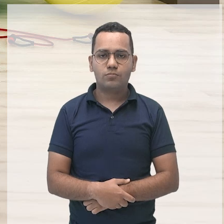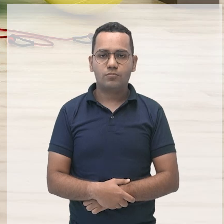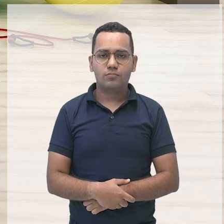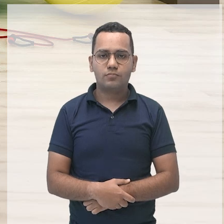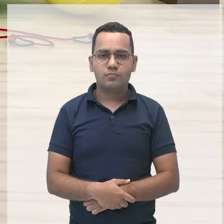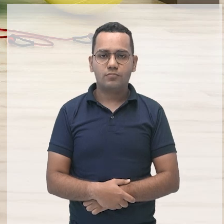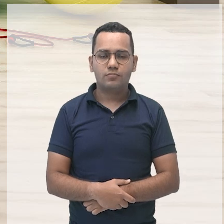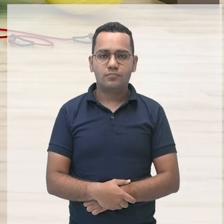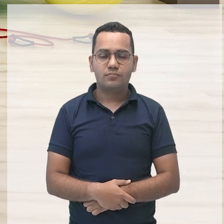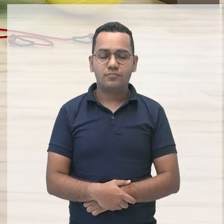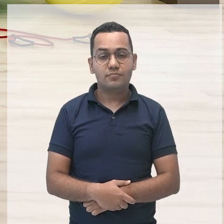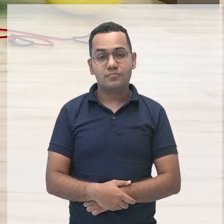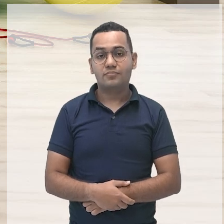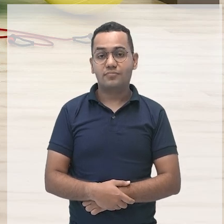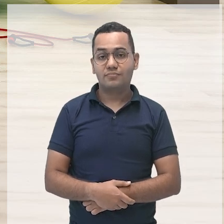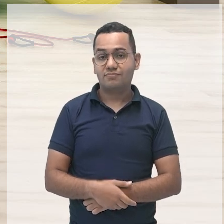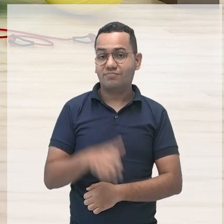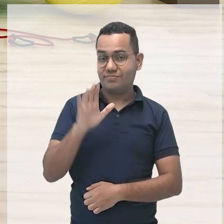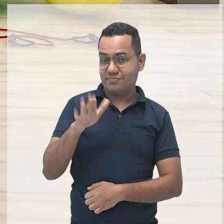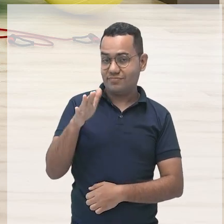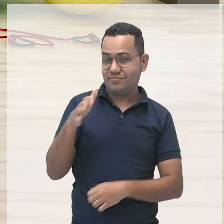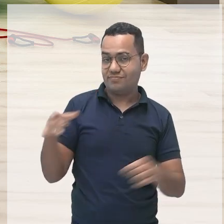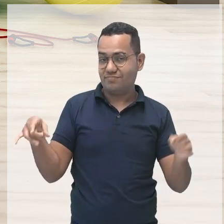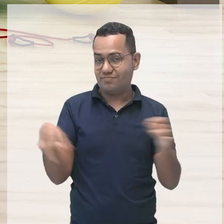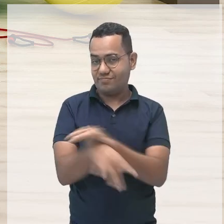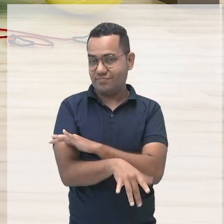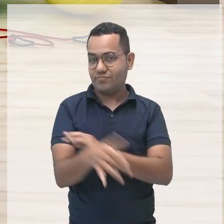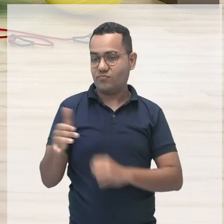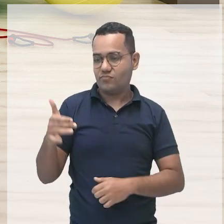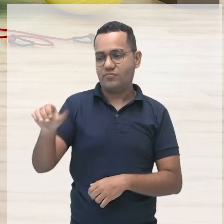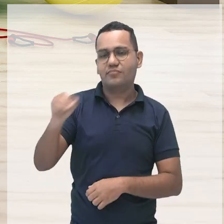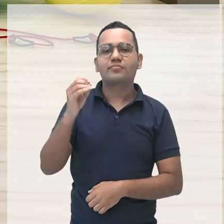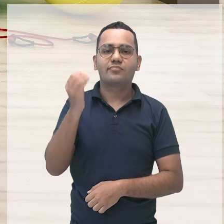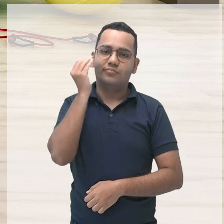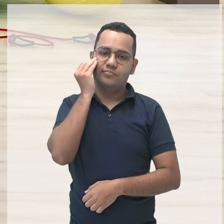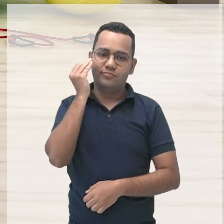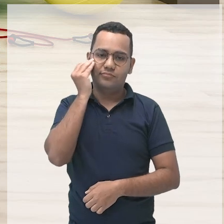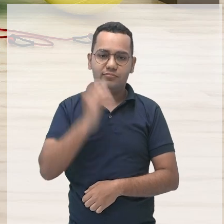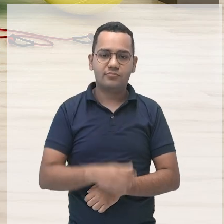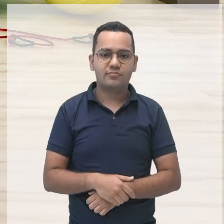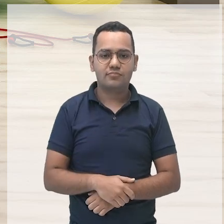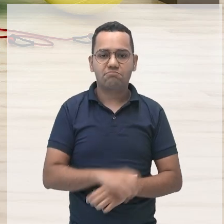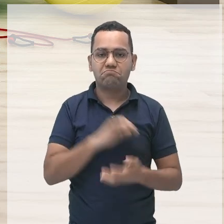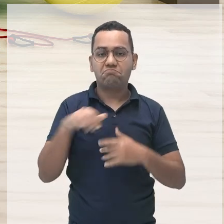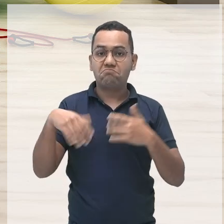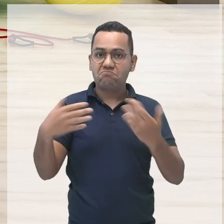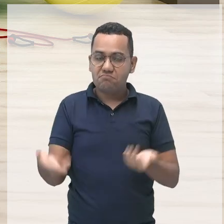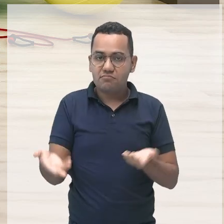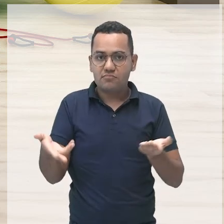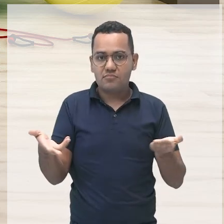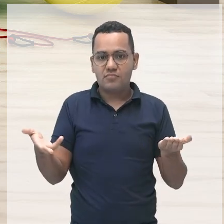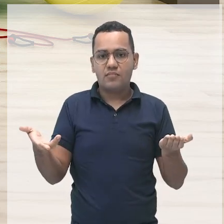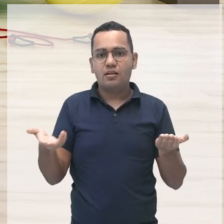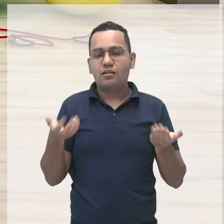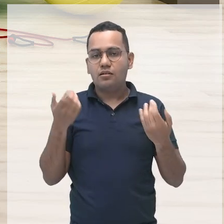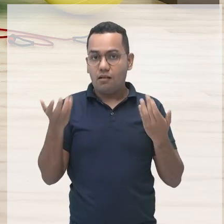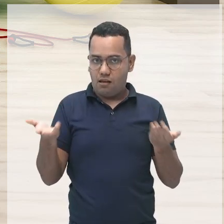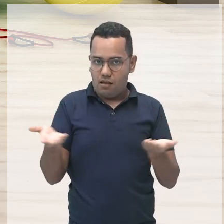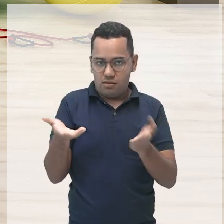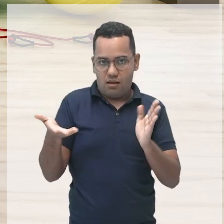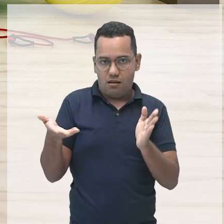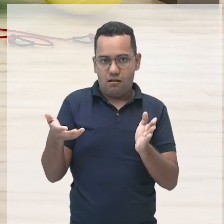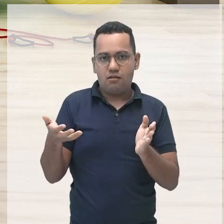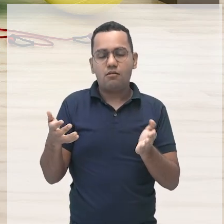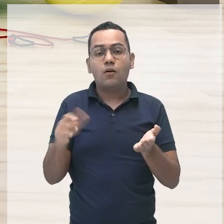9, 10, muito bem. Então aqui a gente já conseguiu contemplar boa parte dos músculos do dos